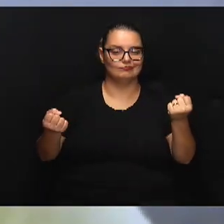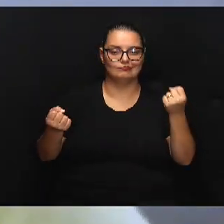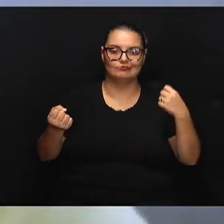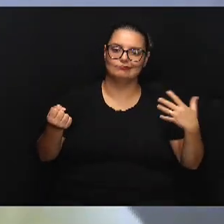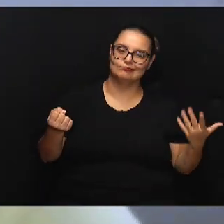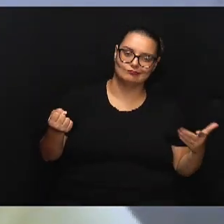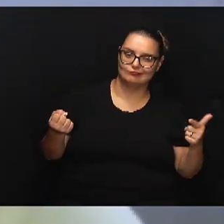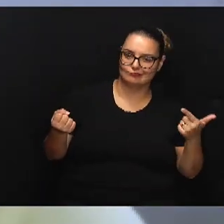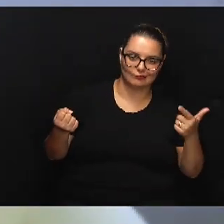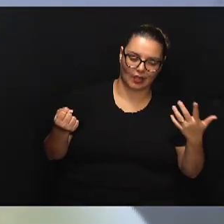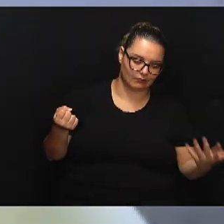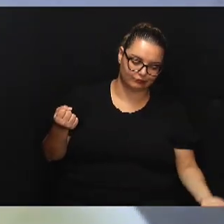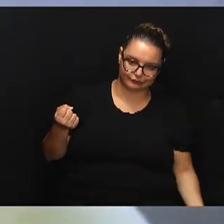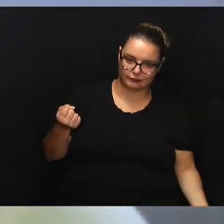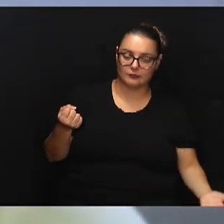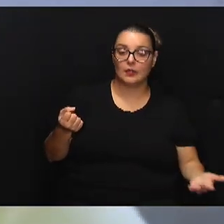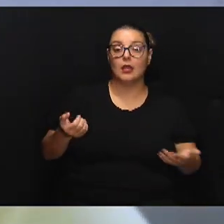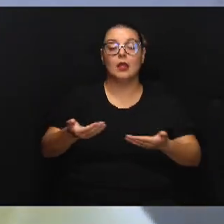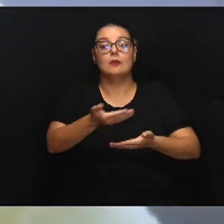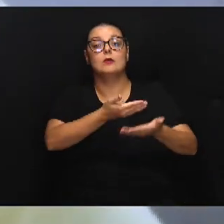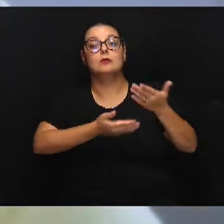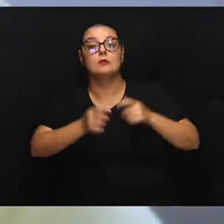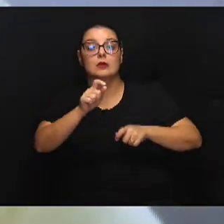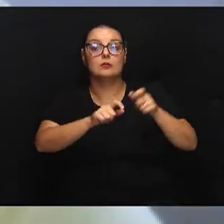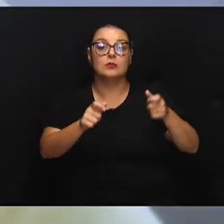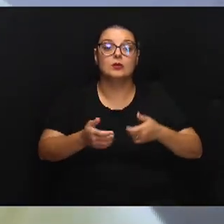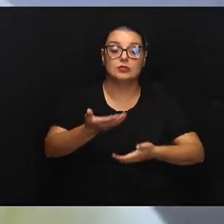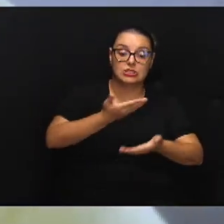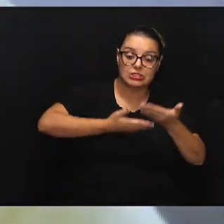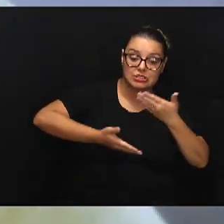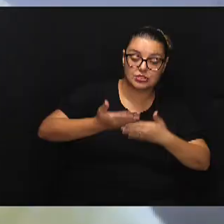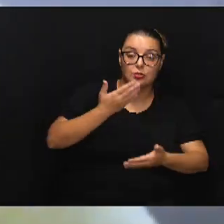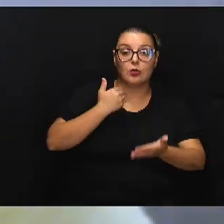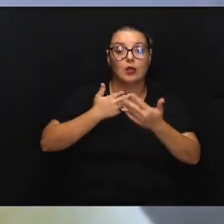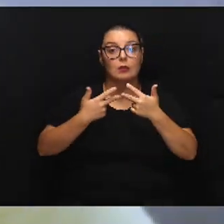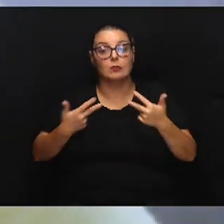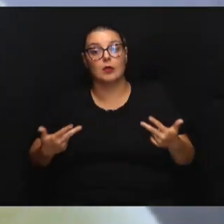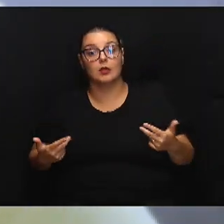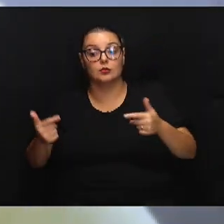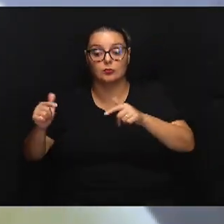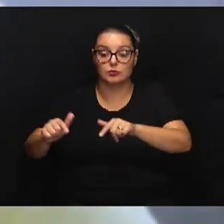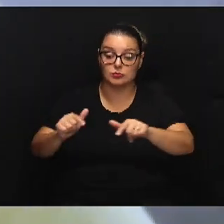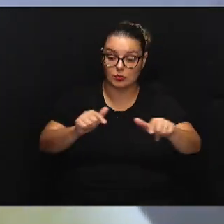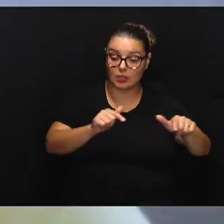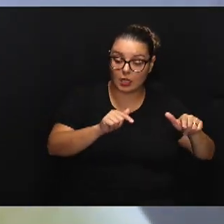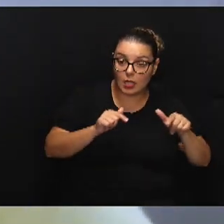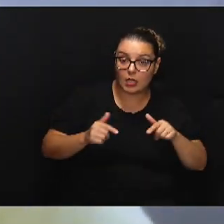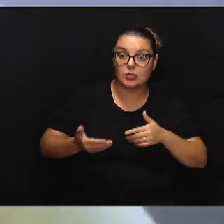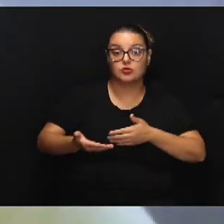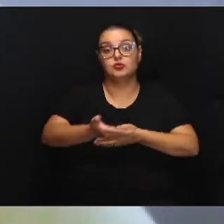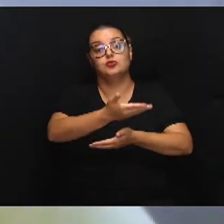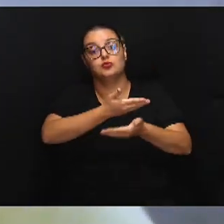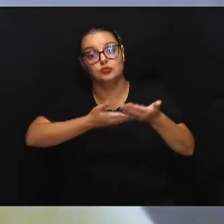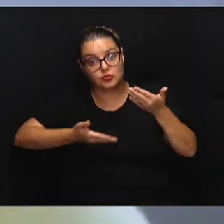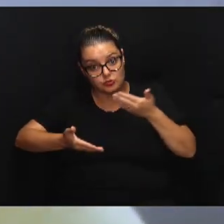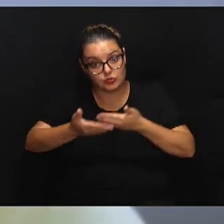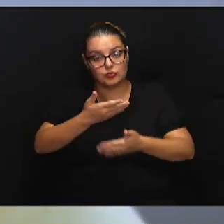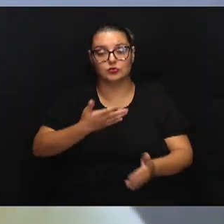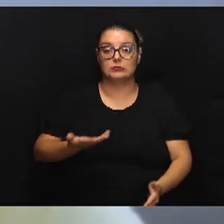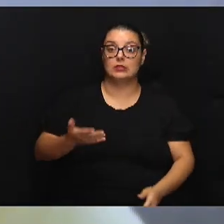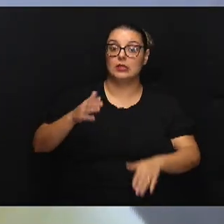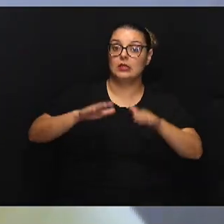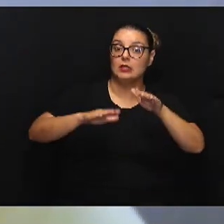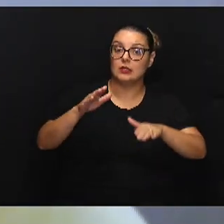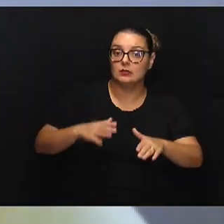de interagir com as pessoas, de interagir com a alimentação, de interagir no espaço, de interagir muitas vezes